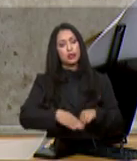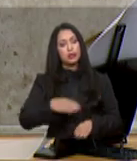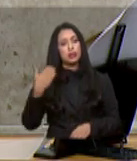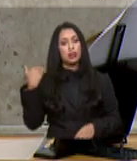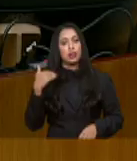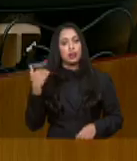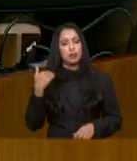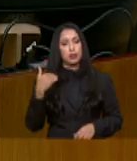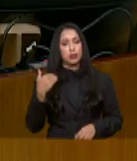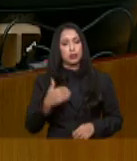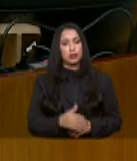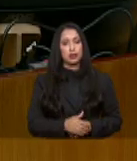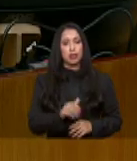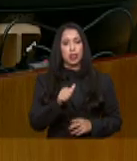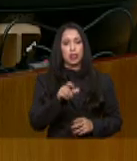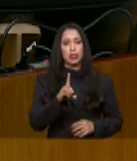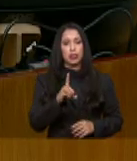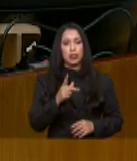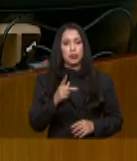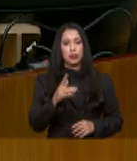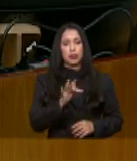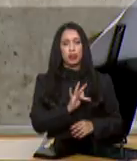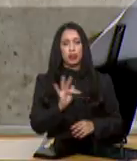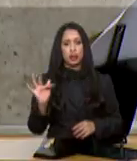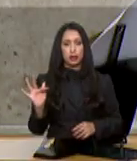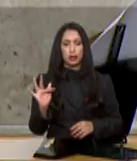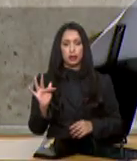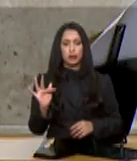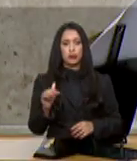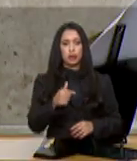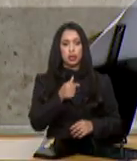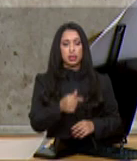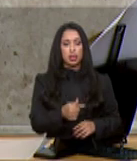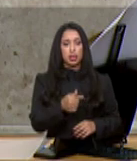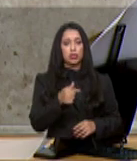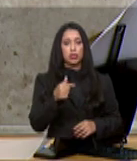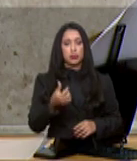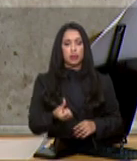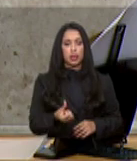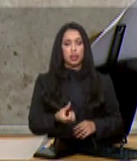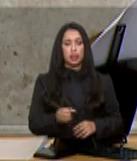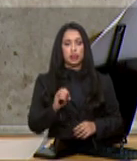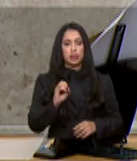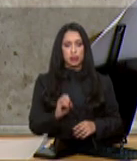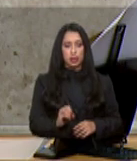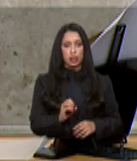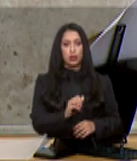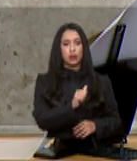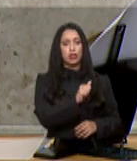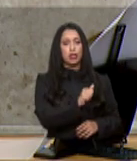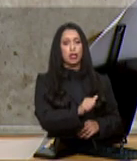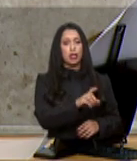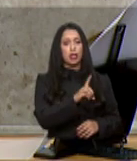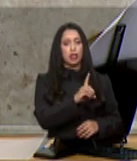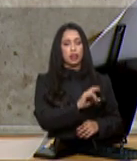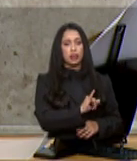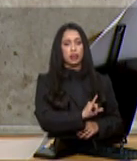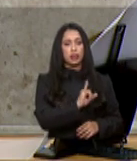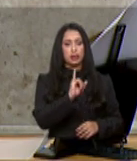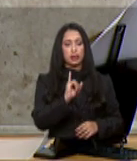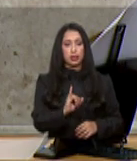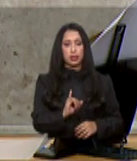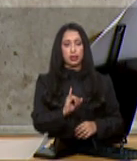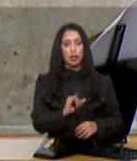Carmen Lúcia. A arguição de descumprimento de preceito fundamental 760, e ação direta de inconstitucionalidade por